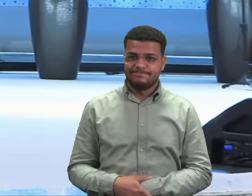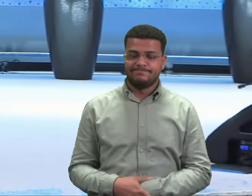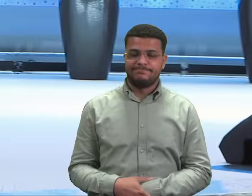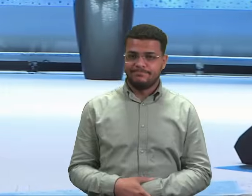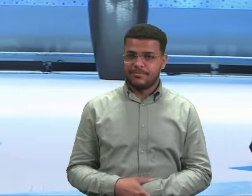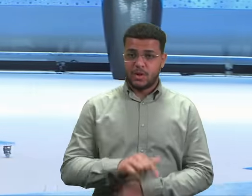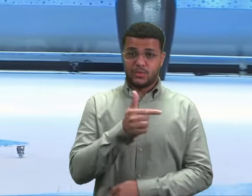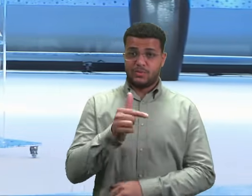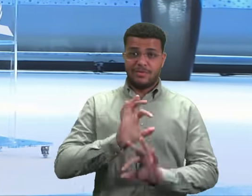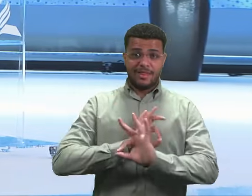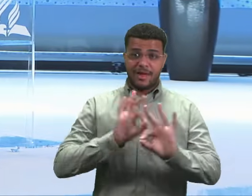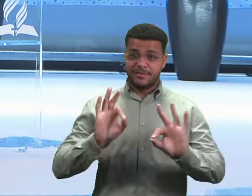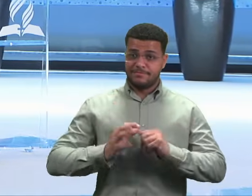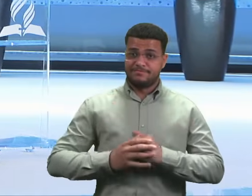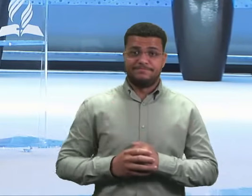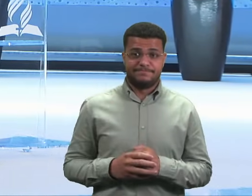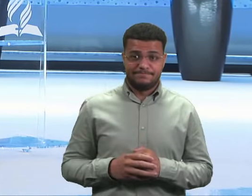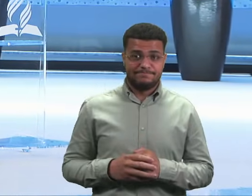Não tem mais.